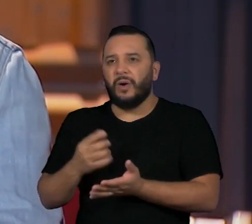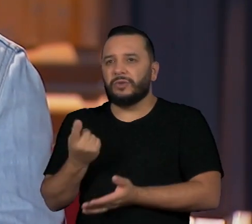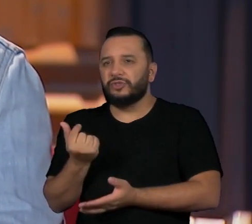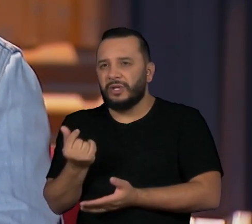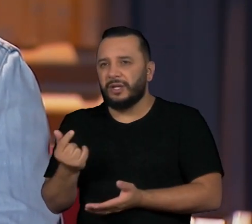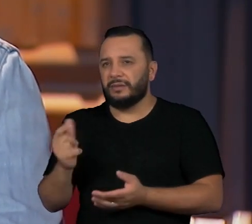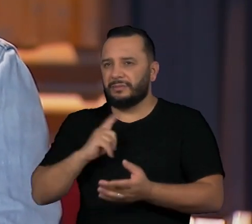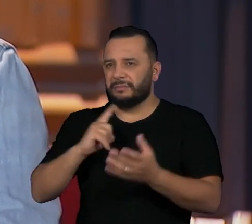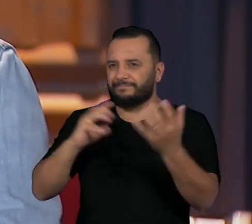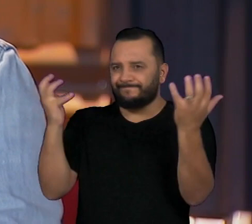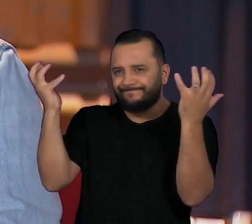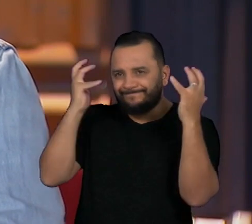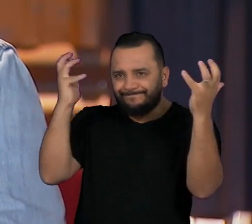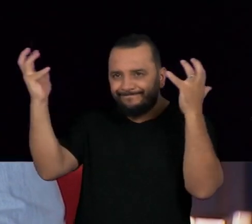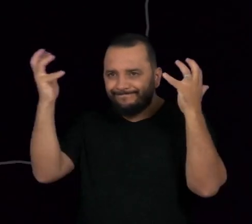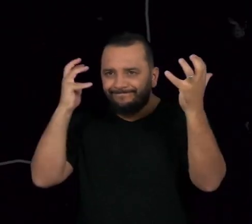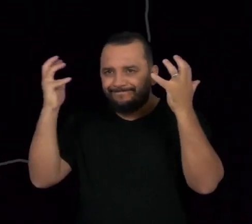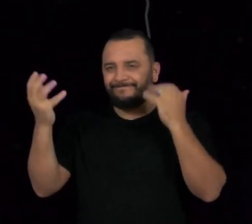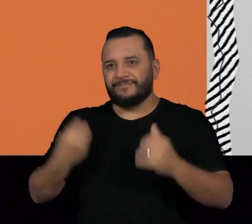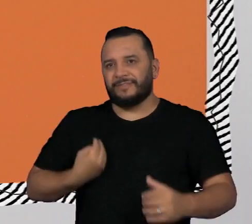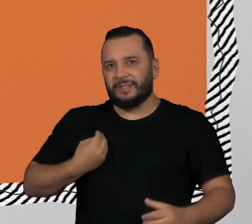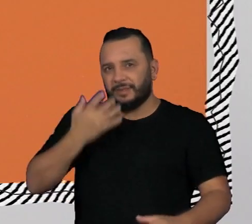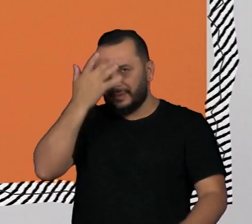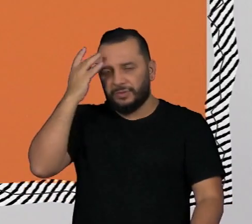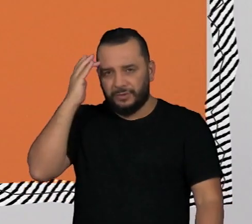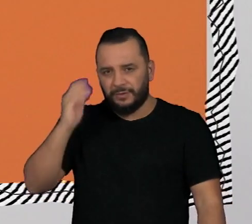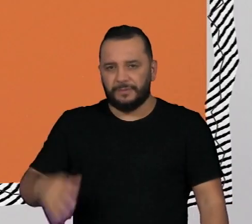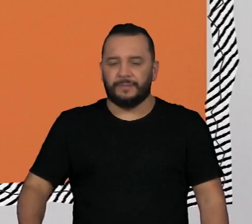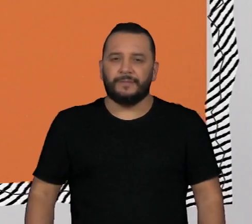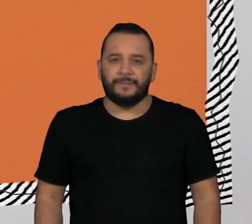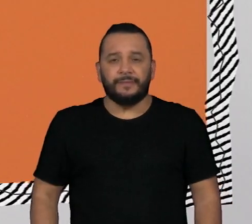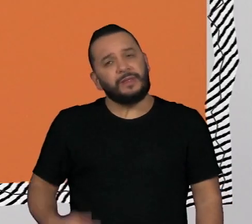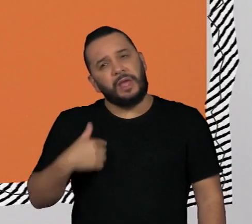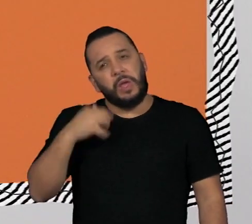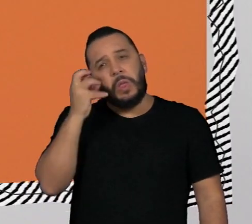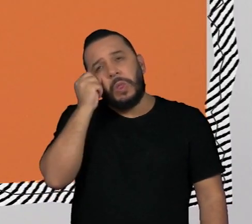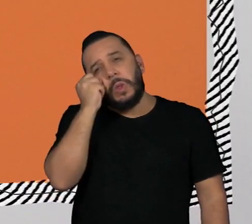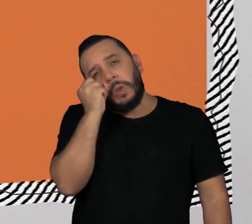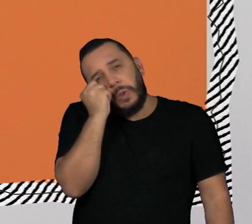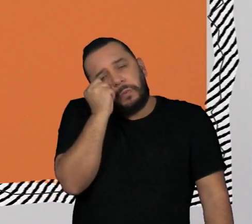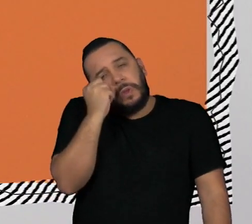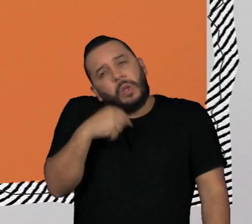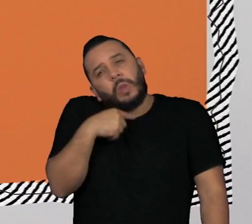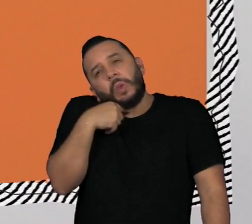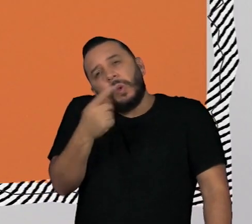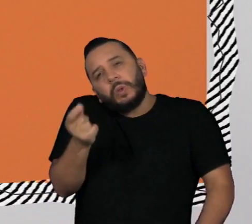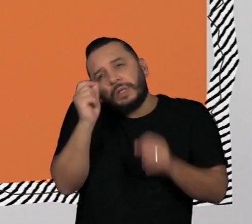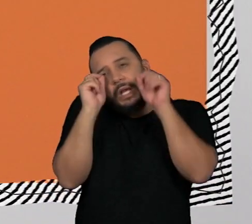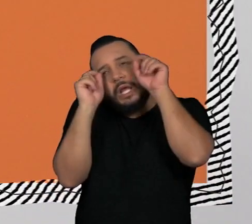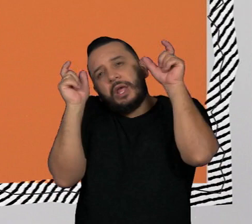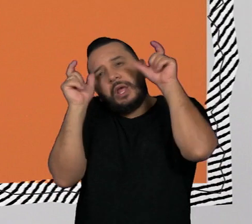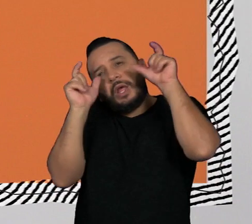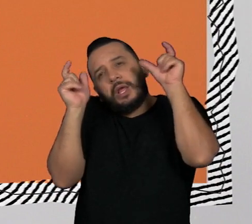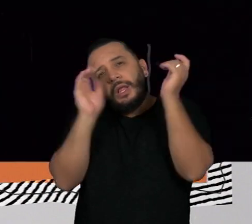repercussão direta na vida onírica. É que eu tava dormindo, não conseguia abrir os